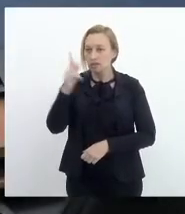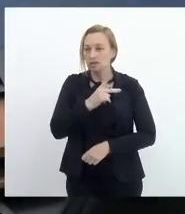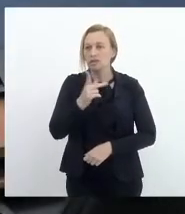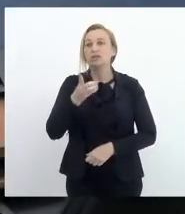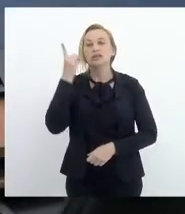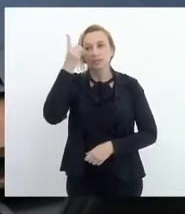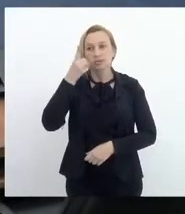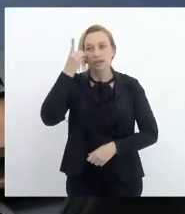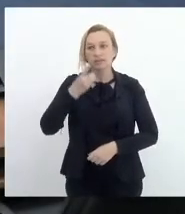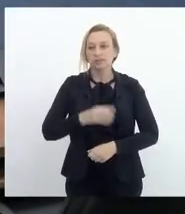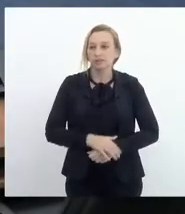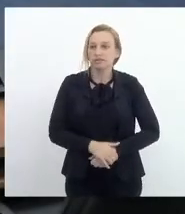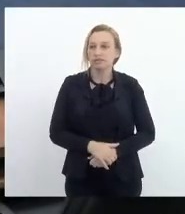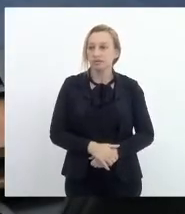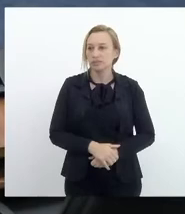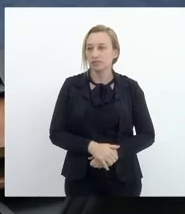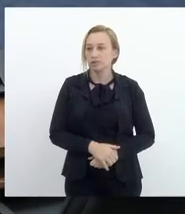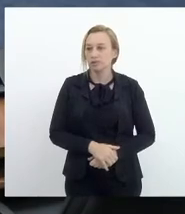deputado